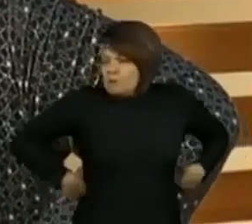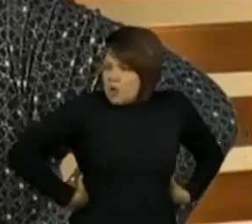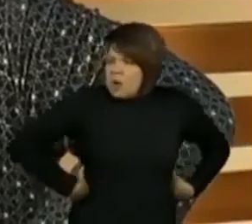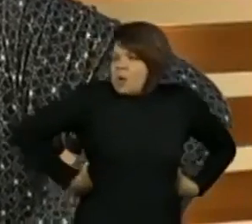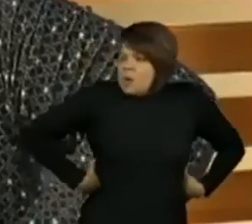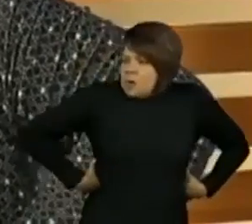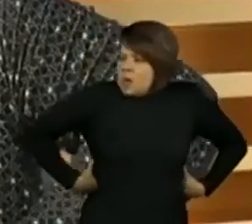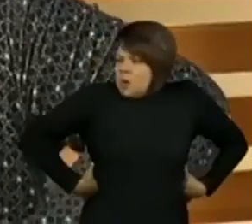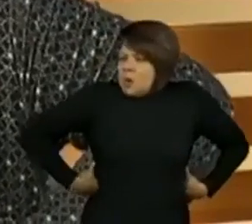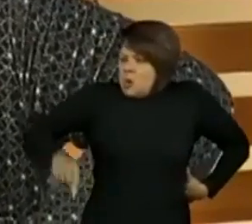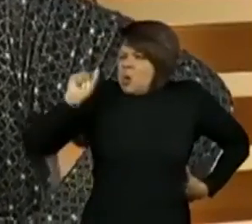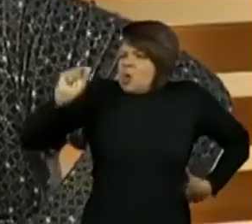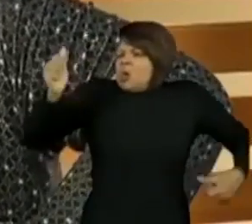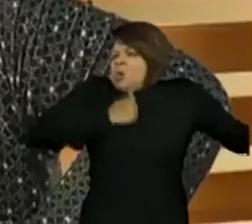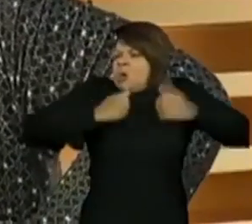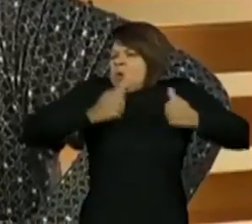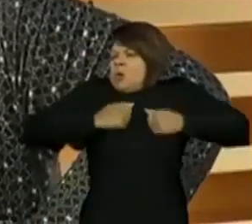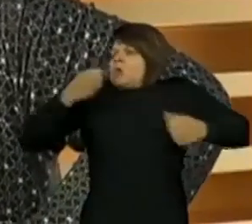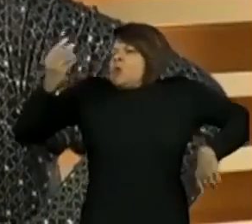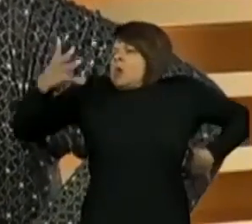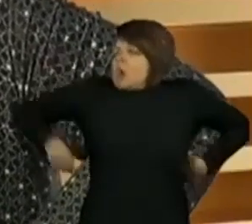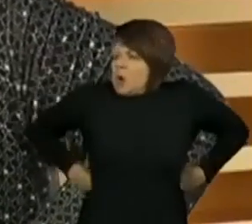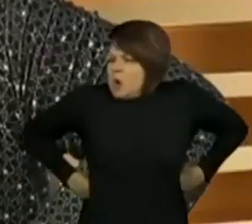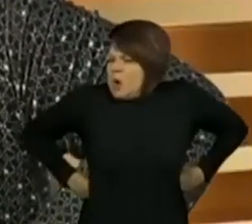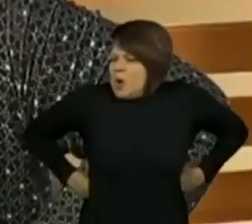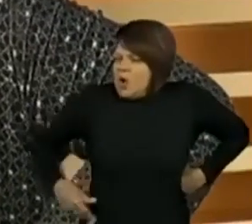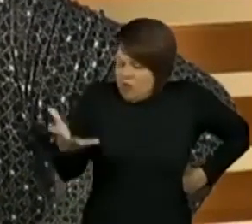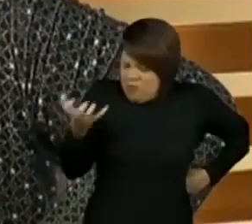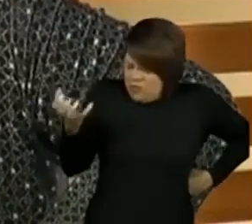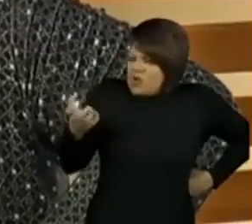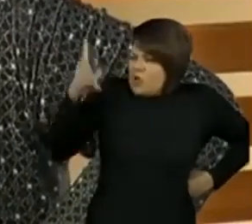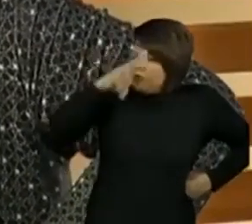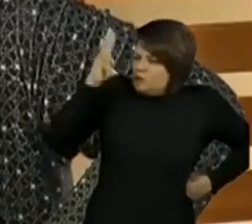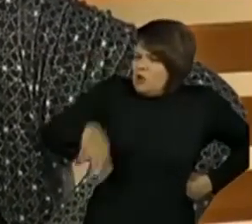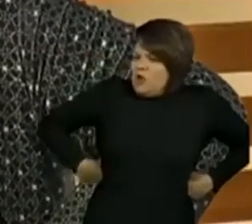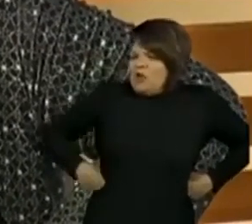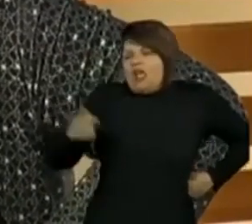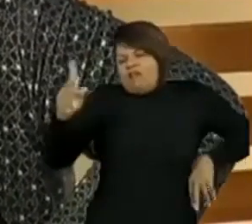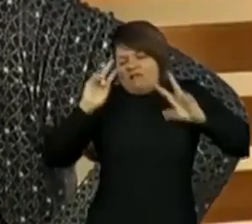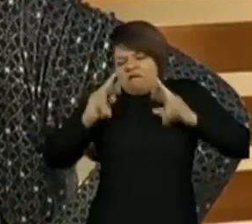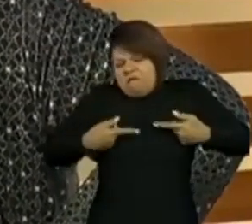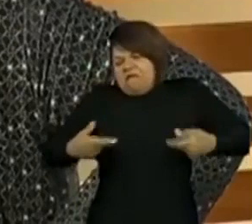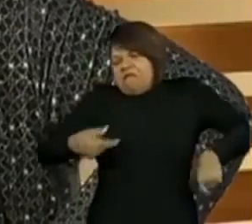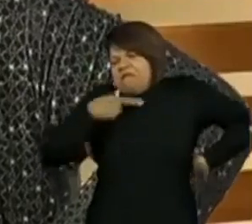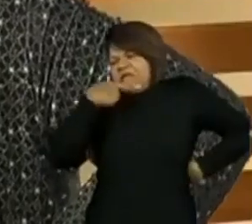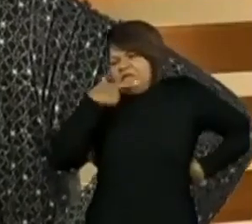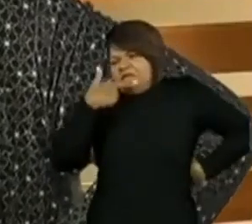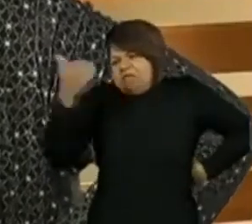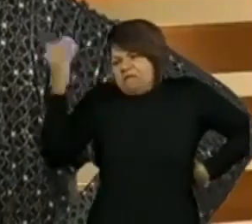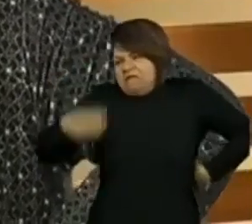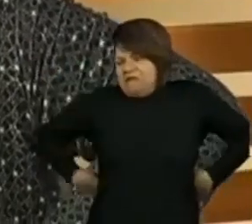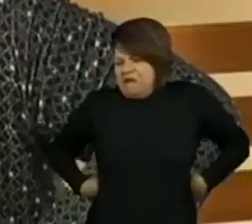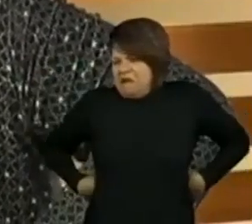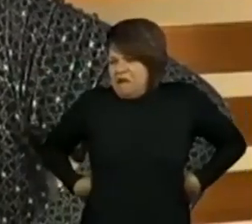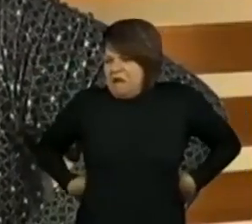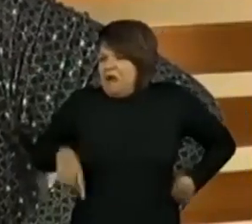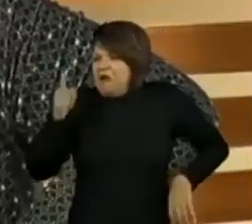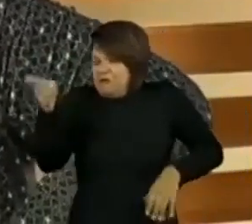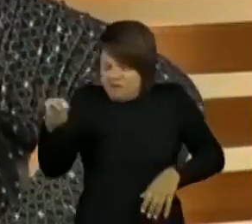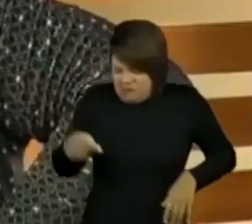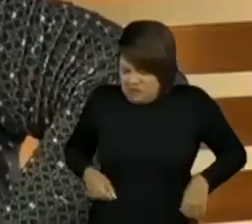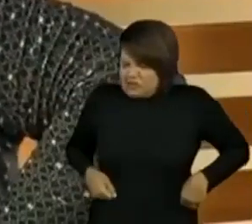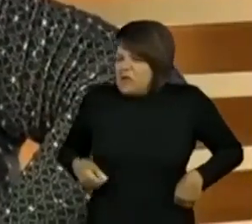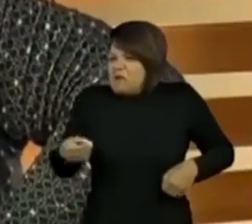quê? Você quer histórias? Vocês humanos são engraçados. Vocês dão casa,